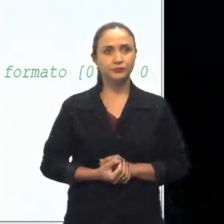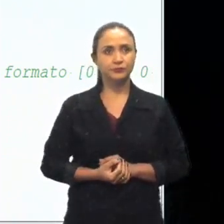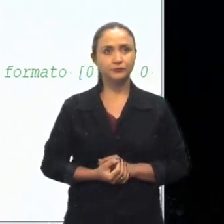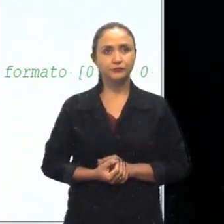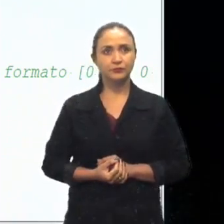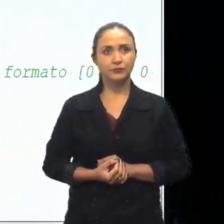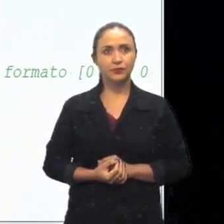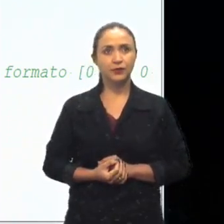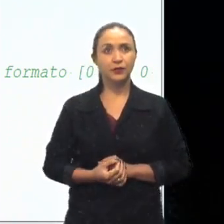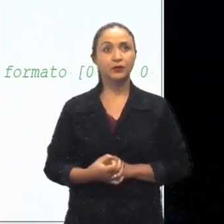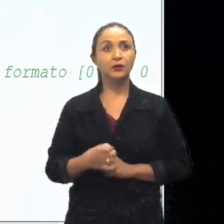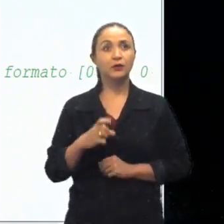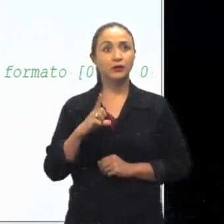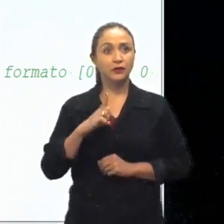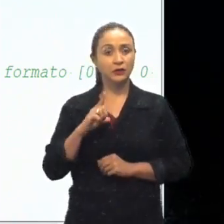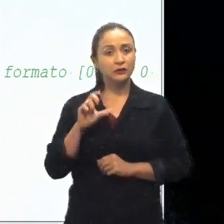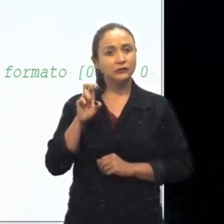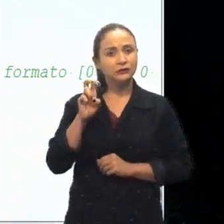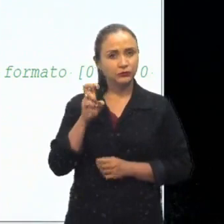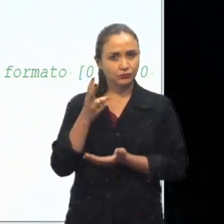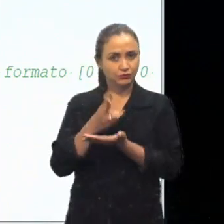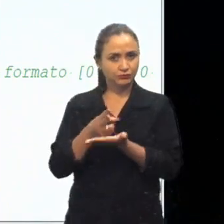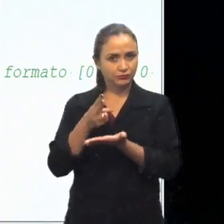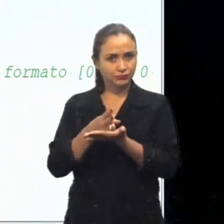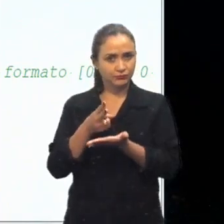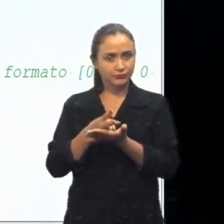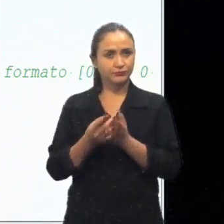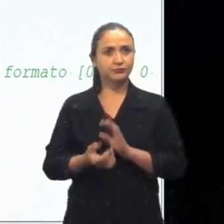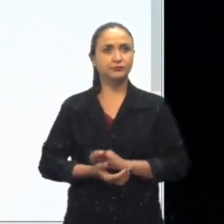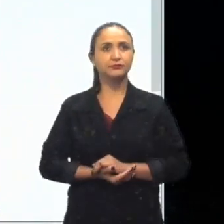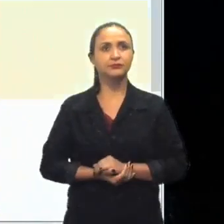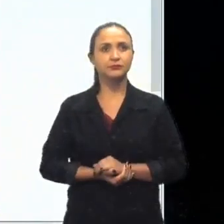Frequência da portadora, eu vou deixar em 5 Hz mesmo.